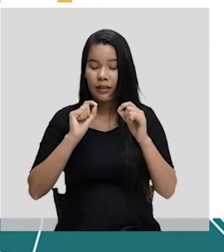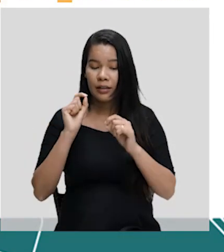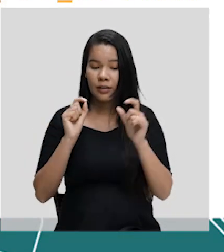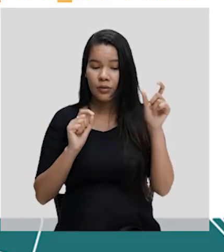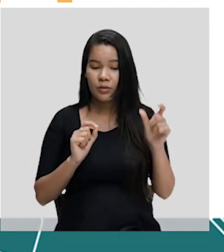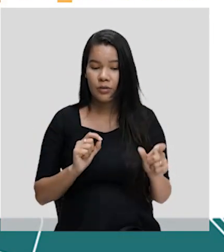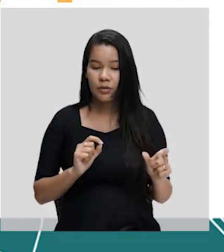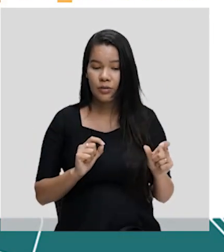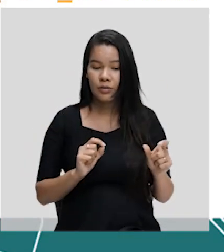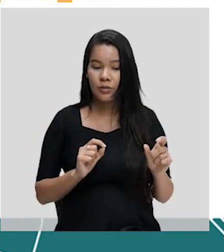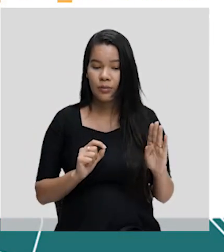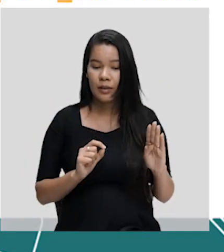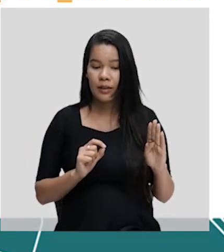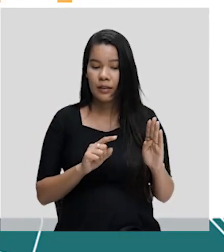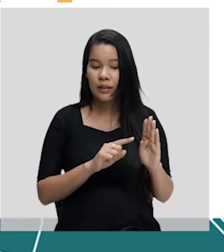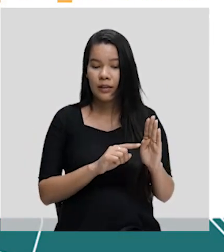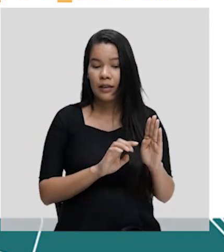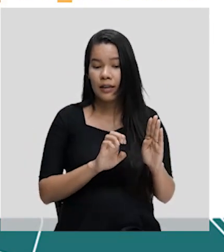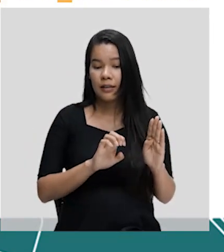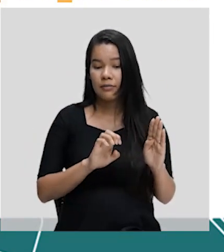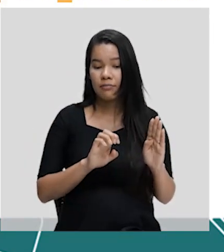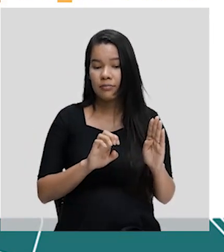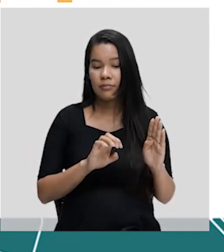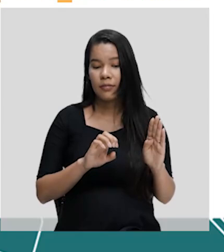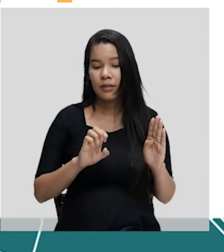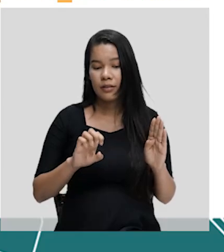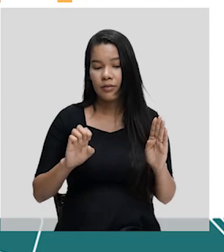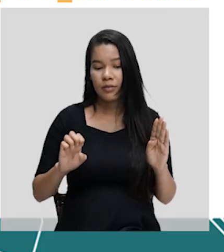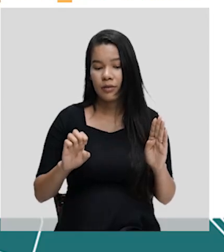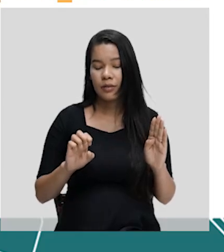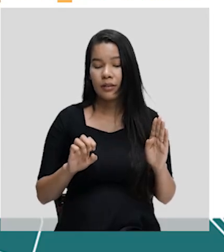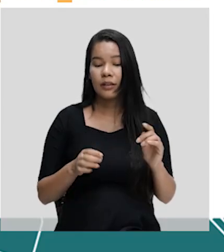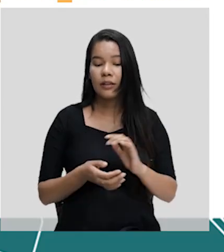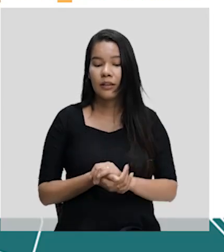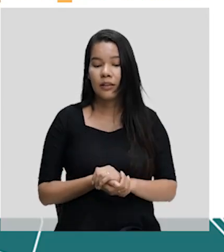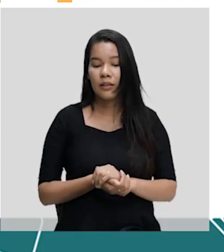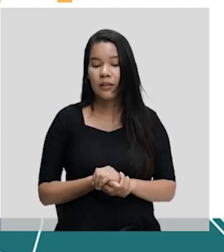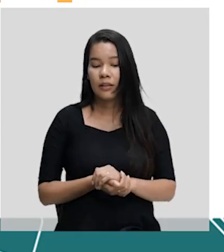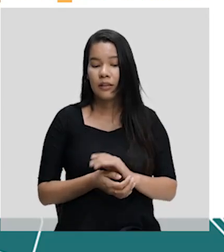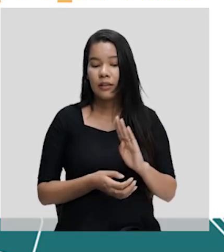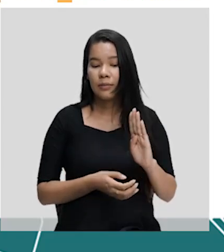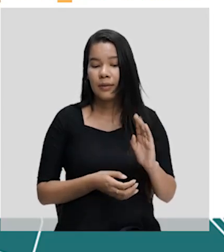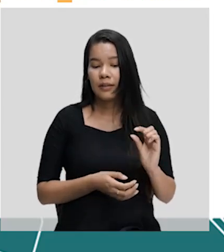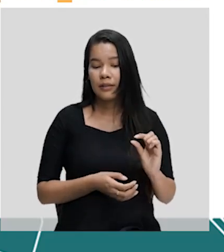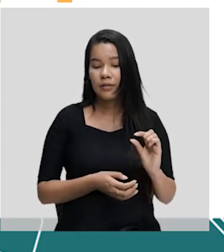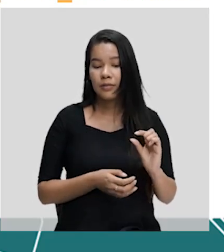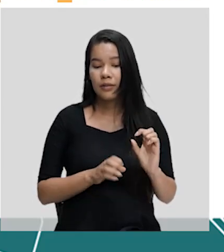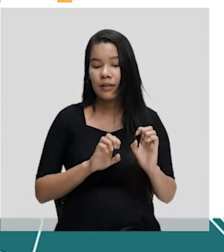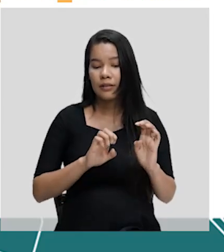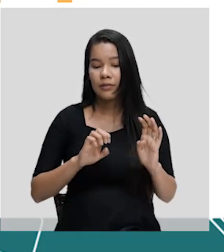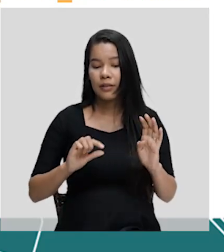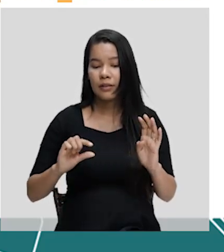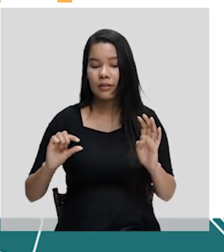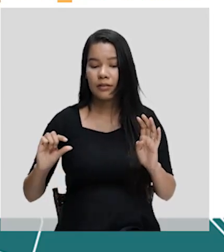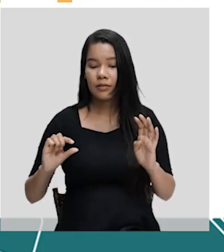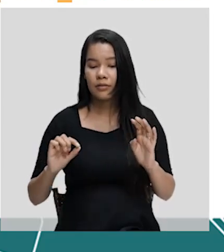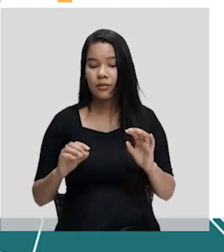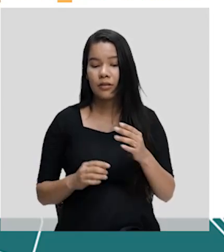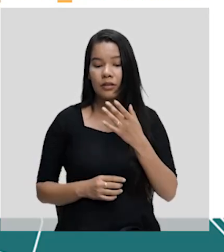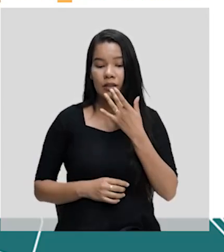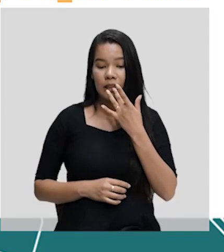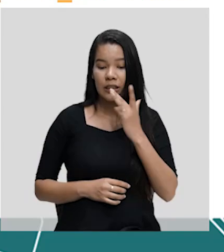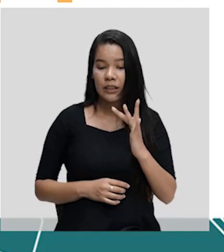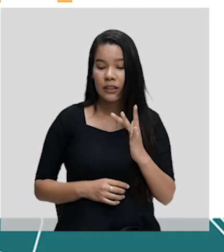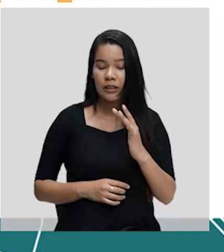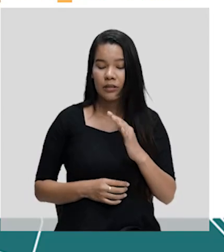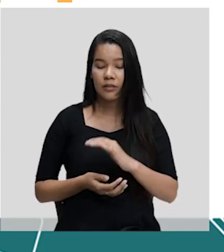são B traço, Ezinho, Ezinho, e Bzinho, Bzinho, Ezinho, Ezinho, serão o quê? Serão dourados. Então,